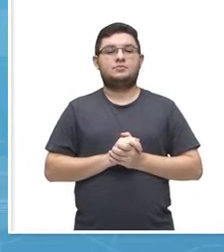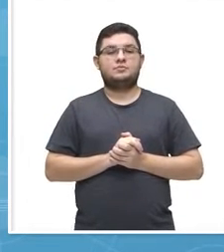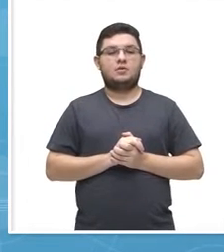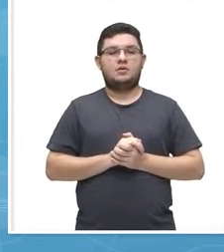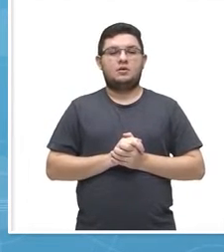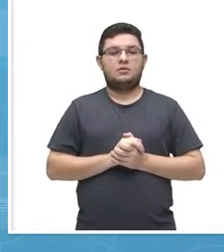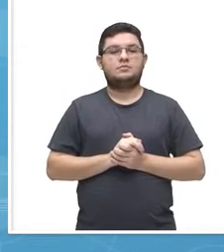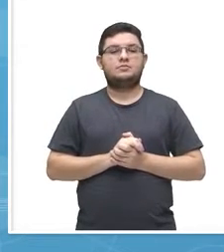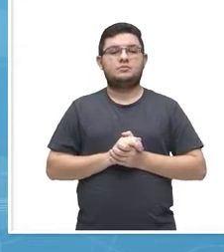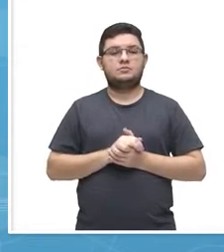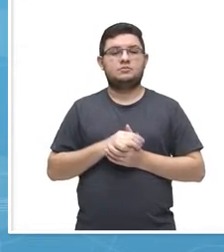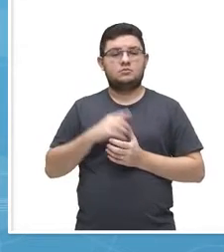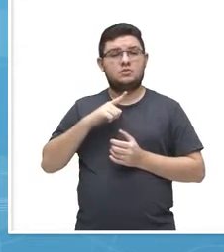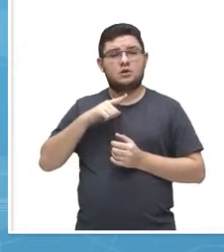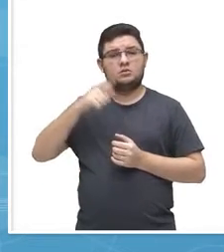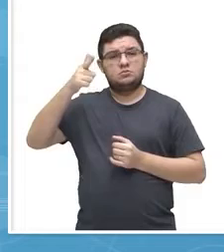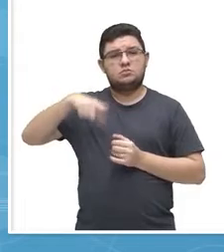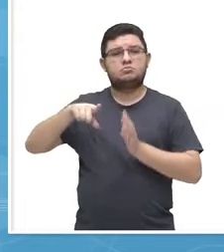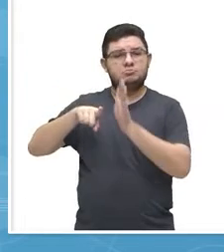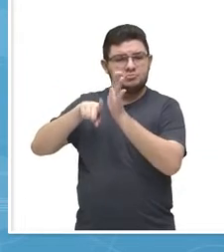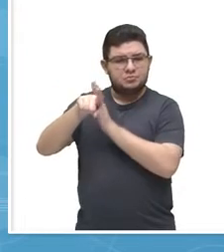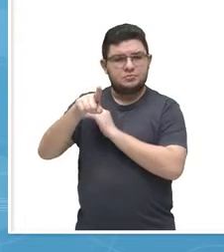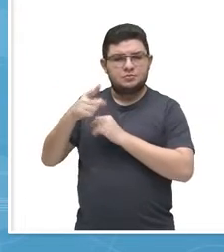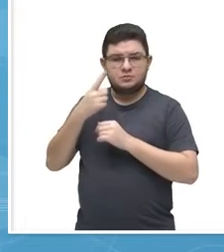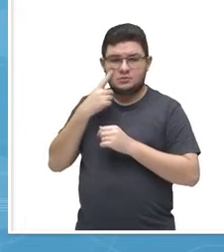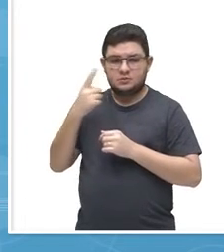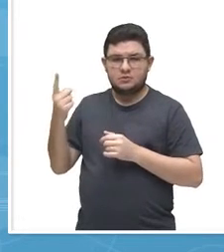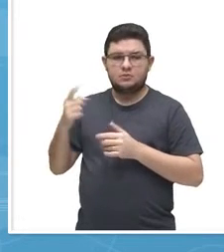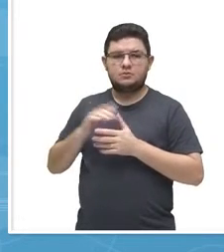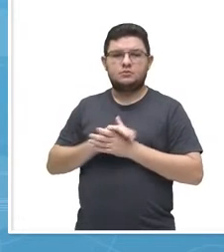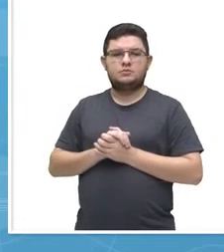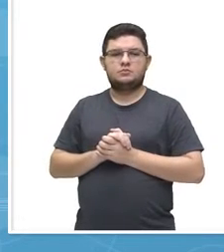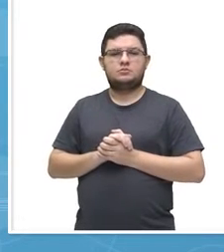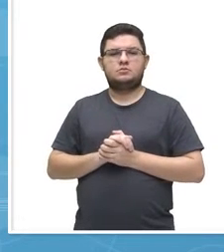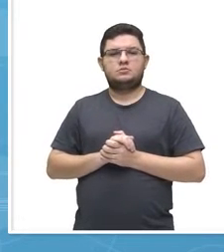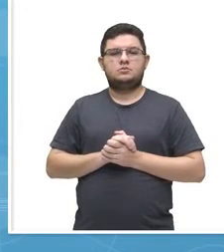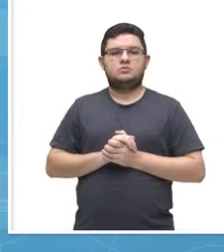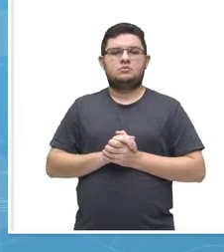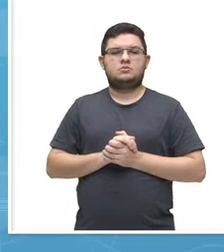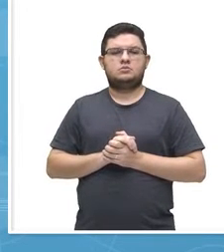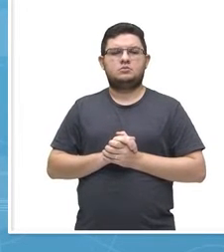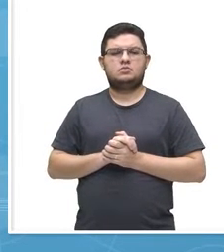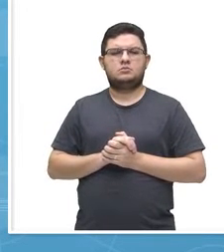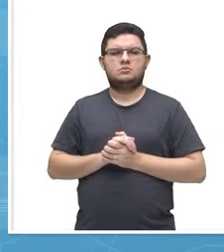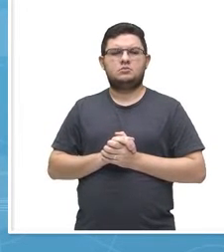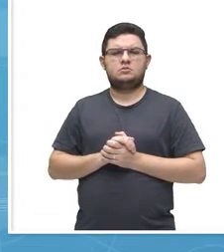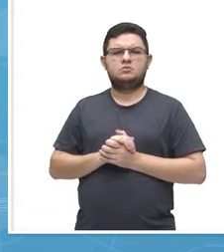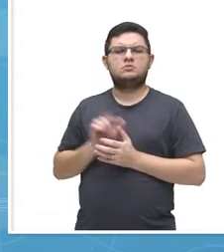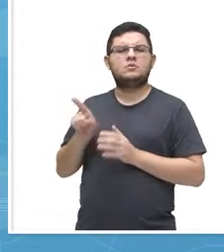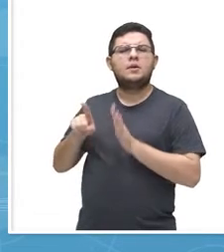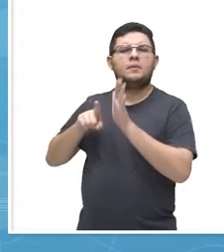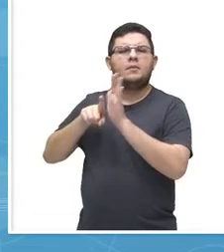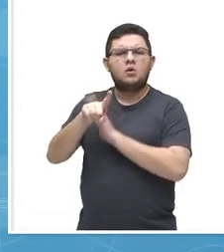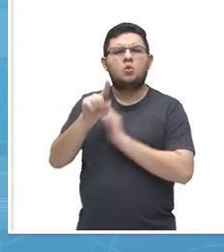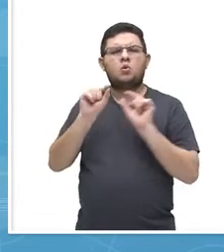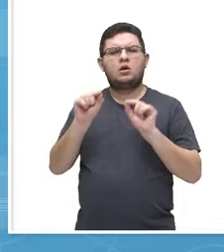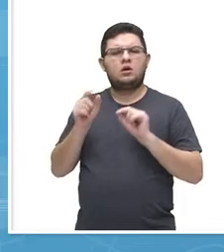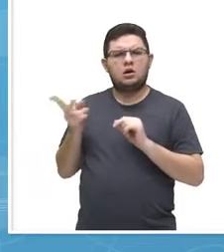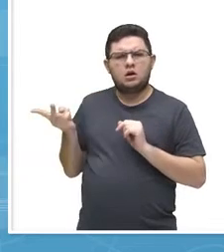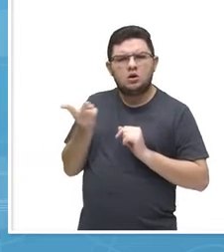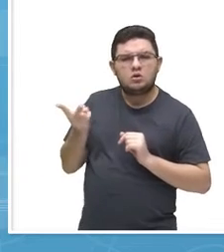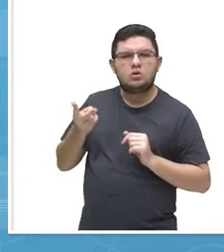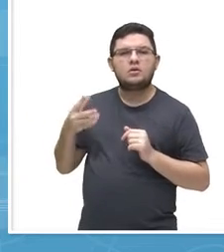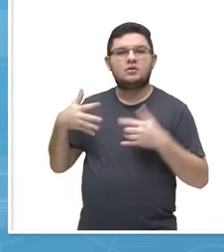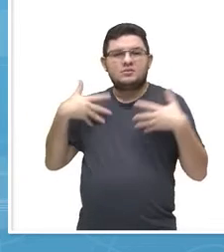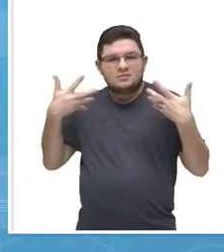mais umas perguntas sobre isso. Acompanhe. Are they having a good time? Elas estão apreciando, elas estão se divertindo